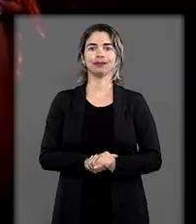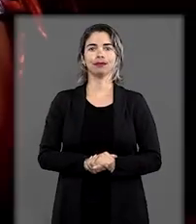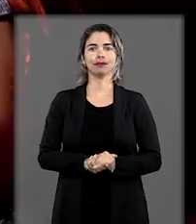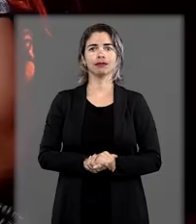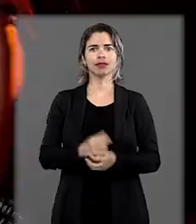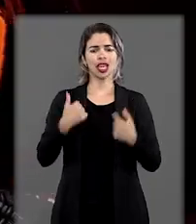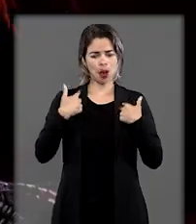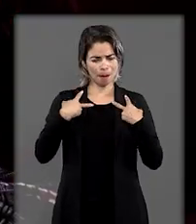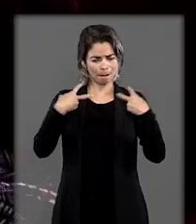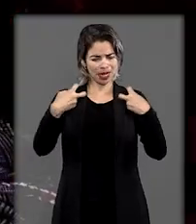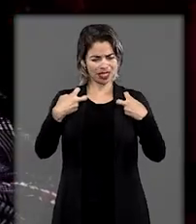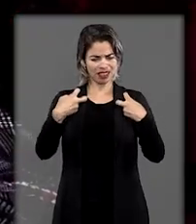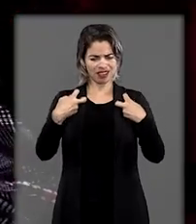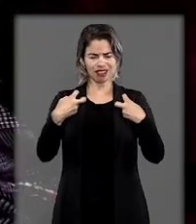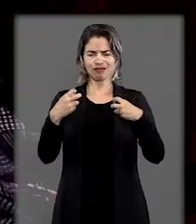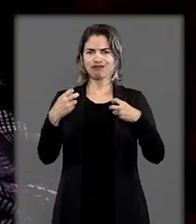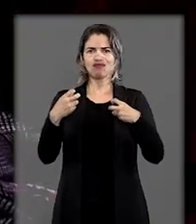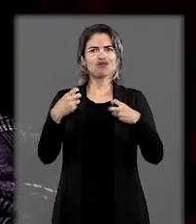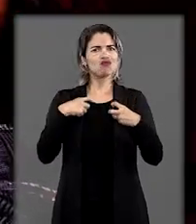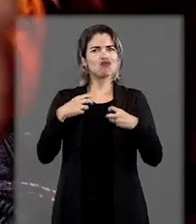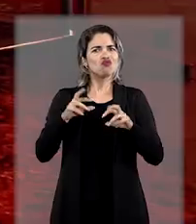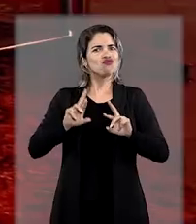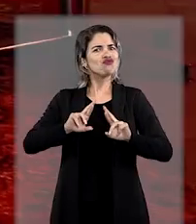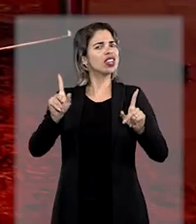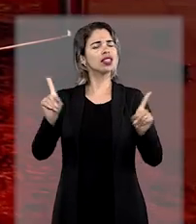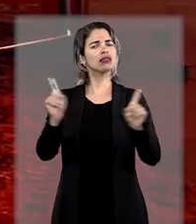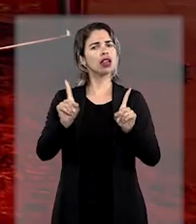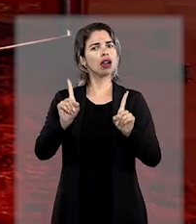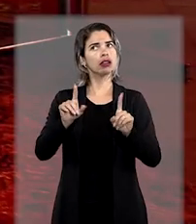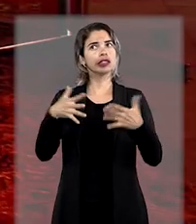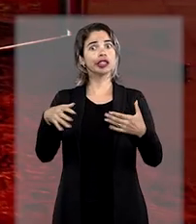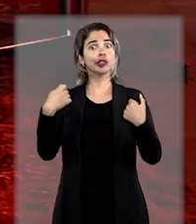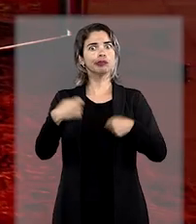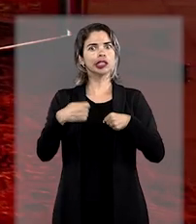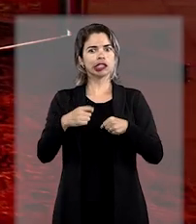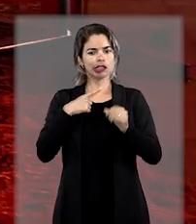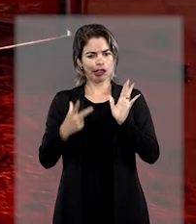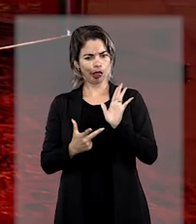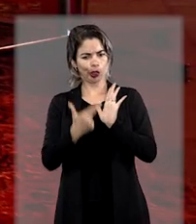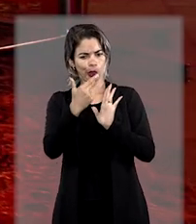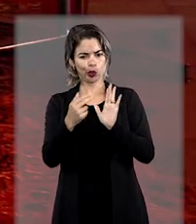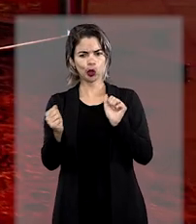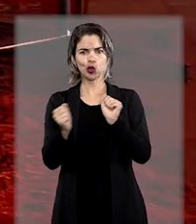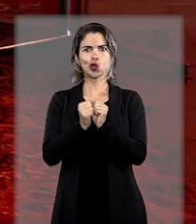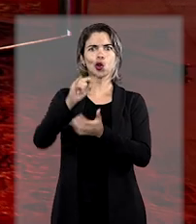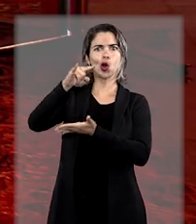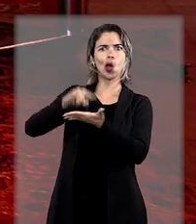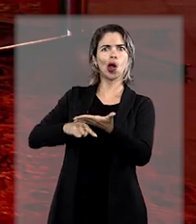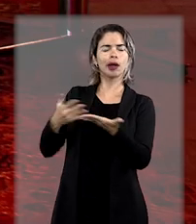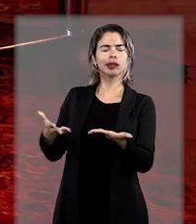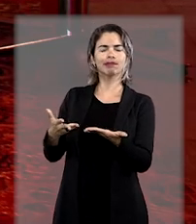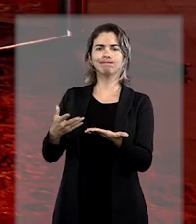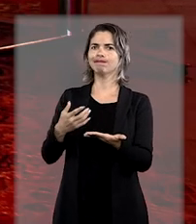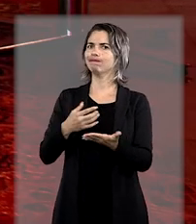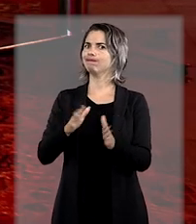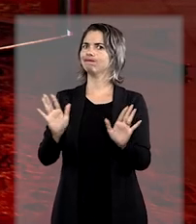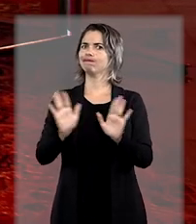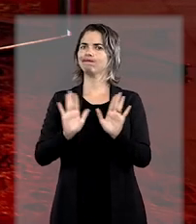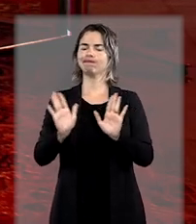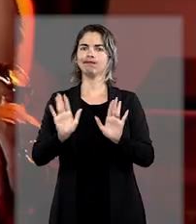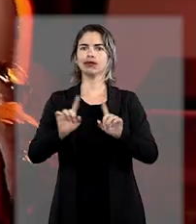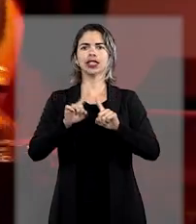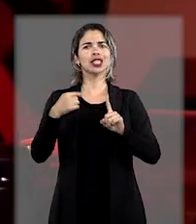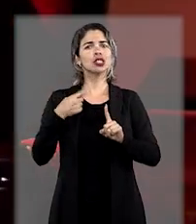eu nunca me vi de outro jeito nunca pensei de outro jeito então quando você fala assim tem que acoplar a cirurgia ao documento é uma coisa